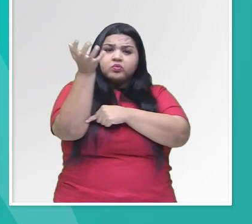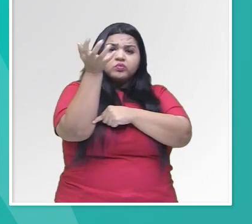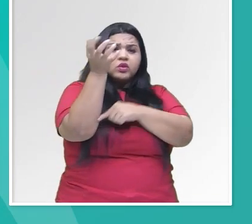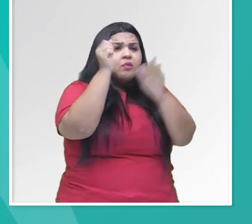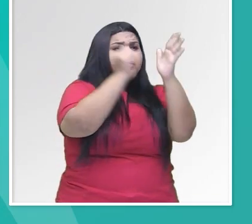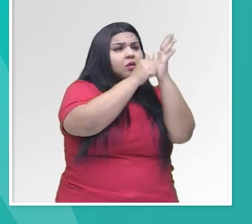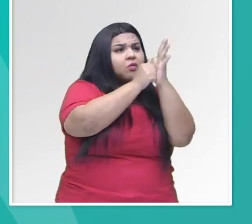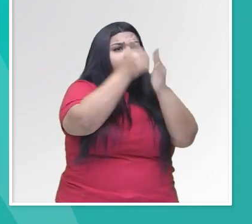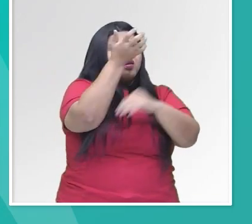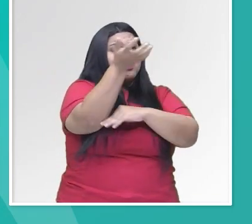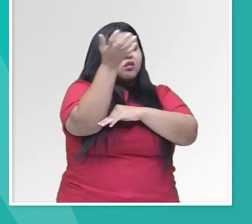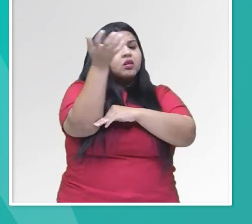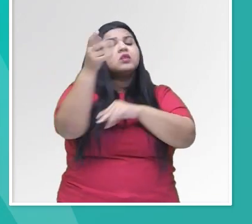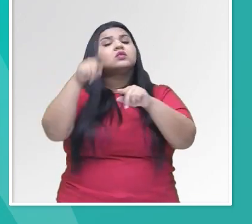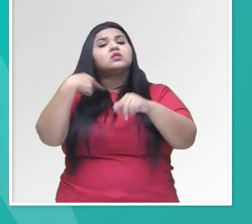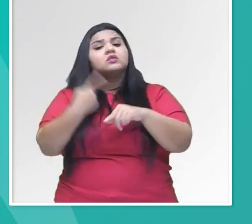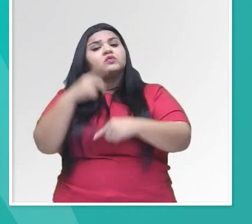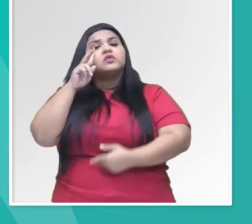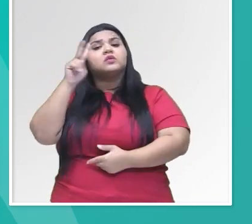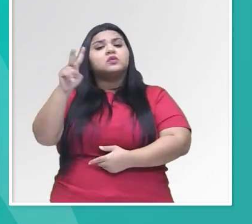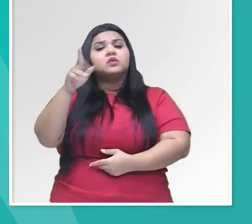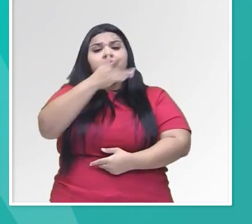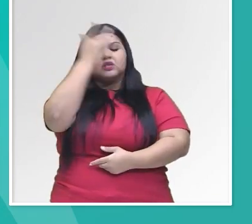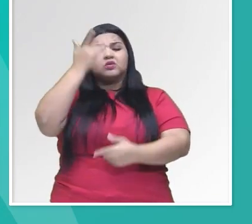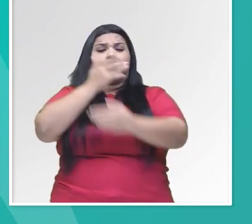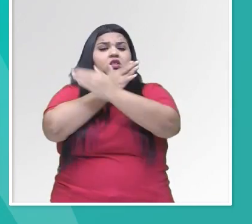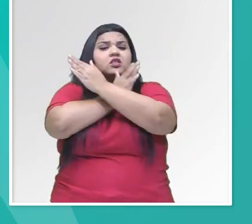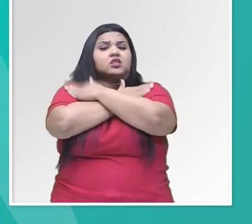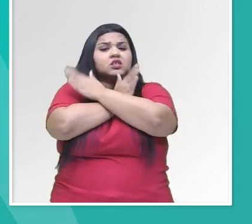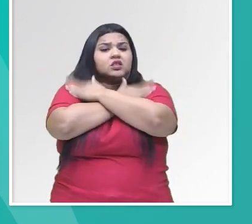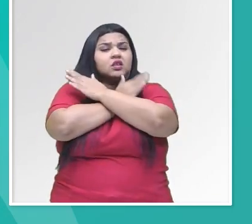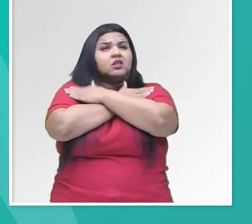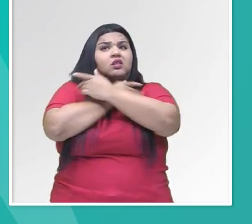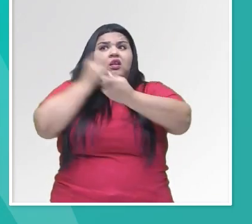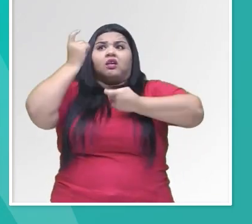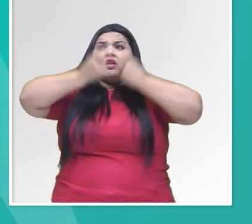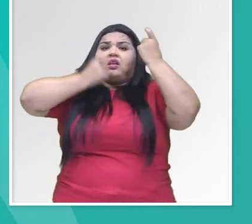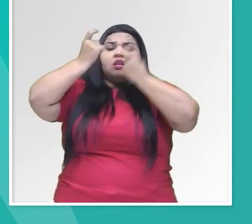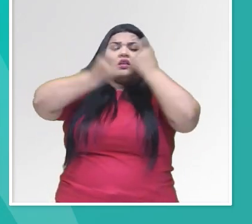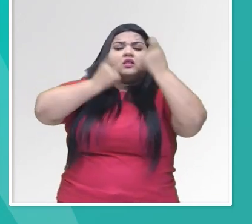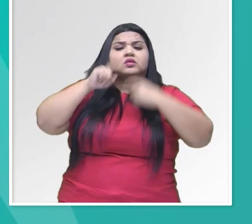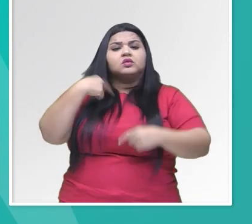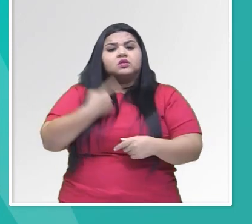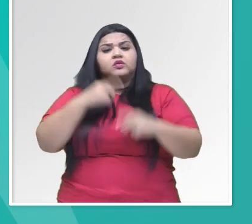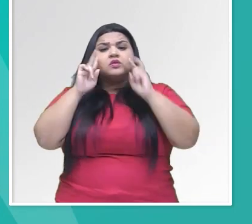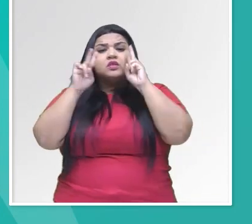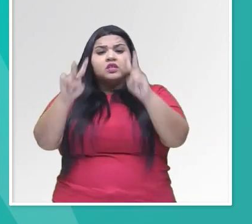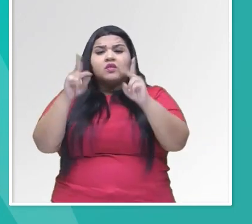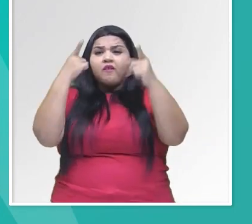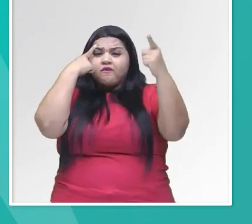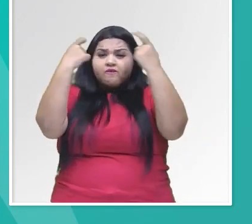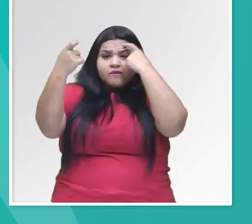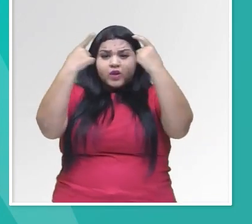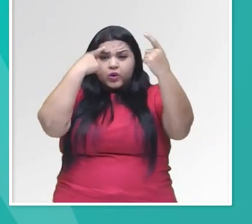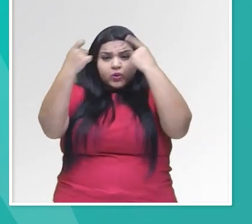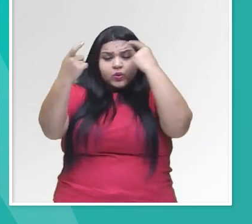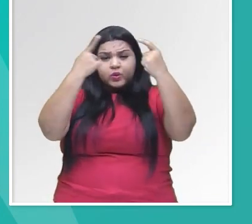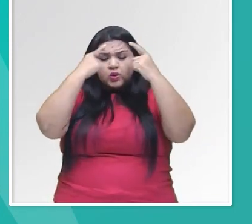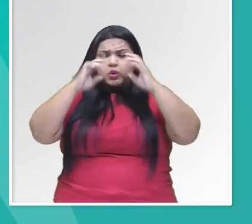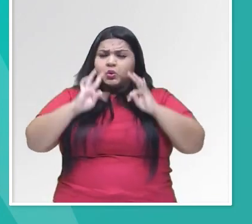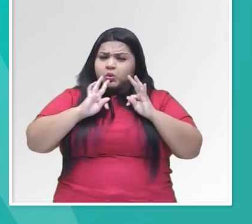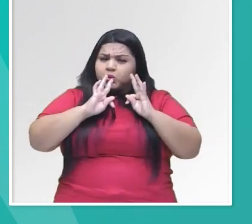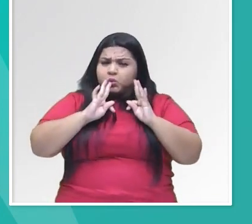portas. Nós vemos desempregados, desesperados. Nós vemos a violência.